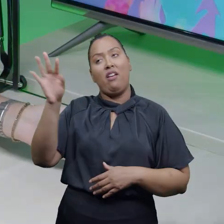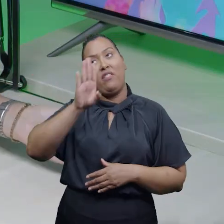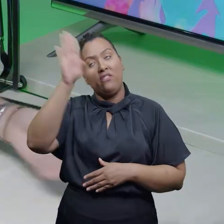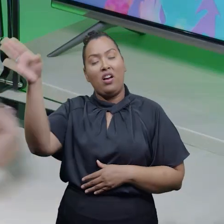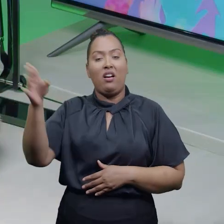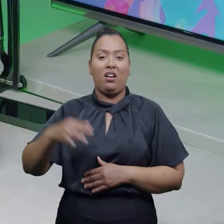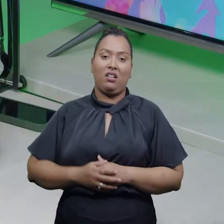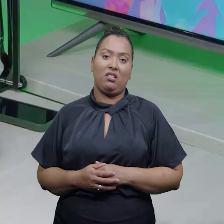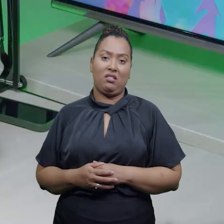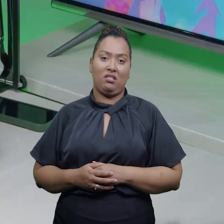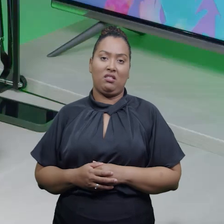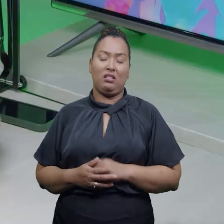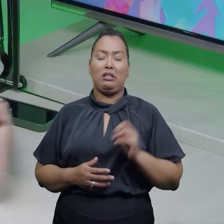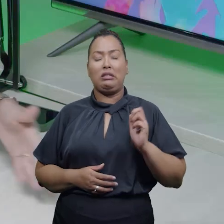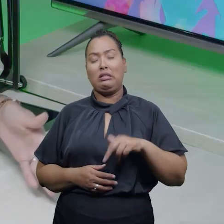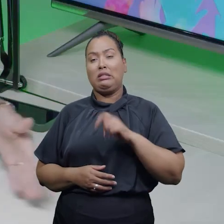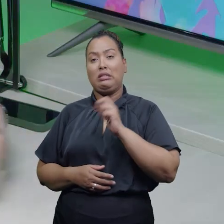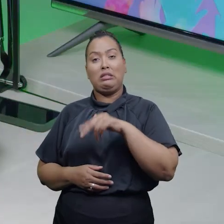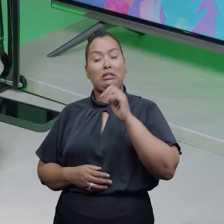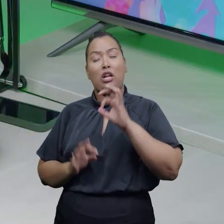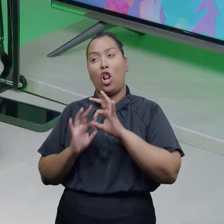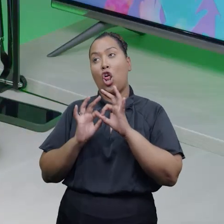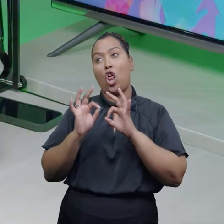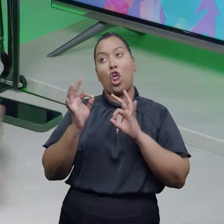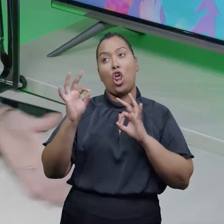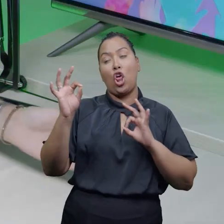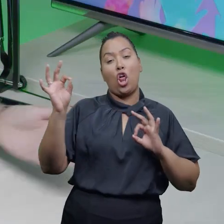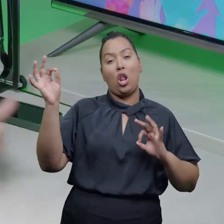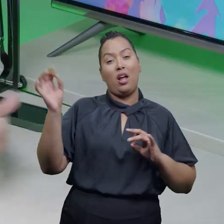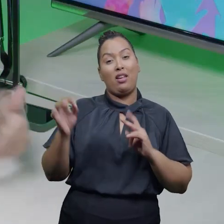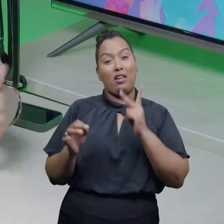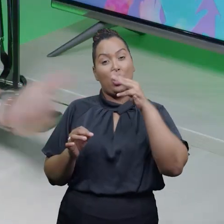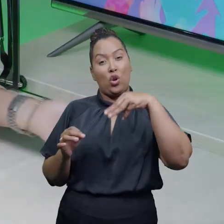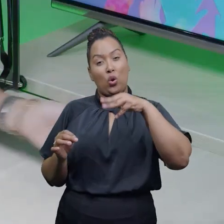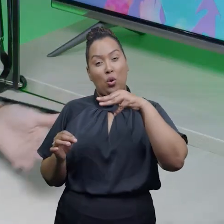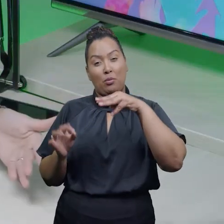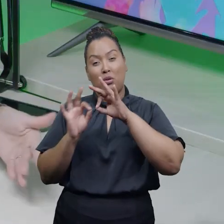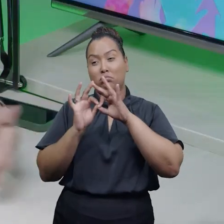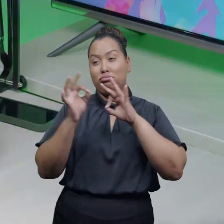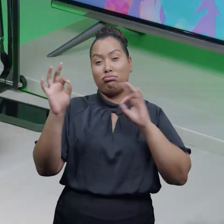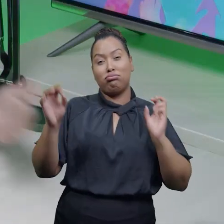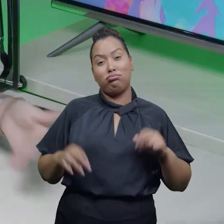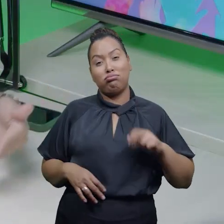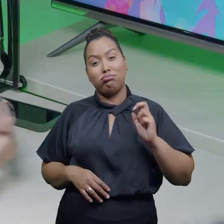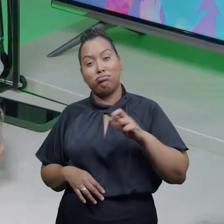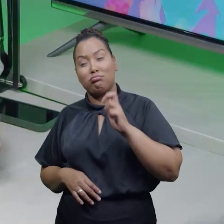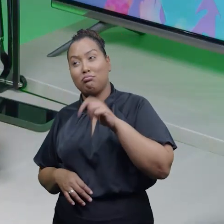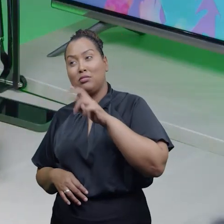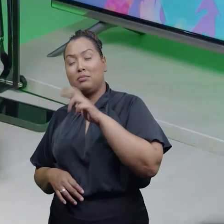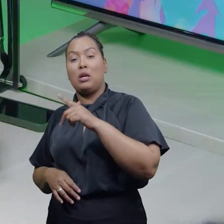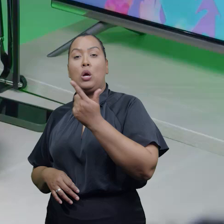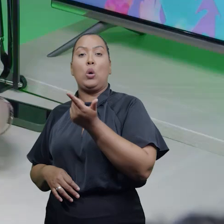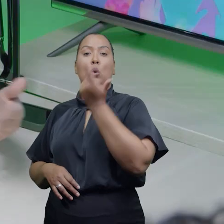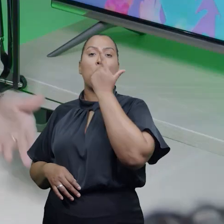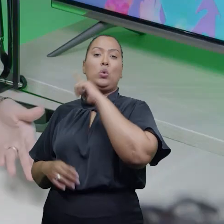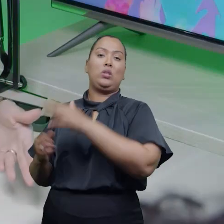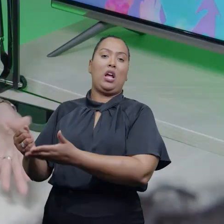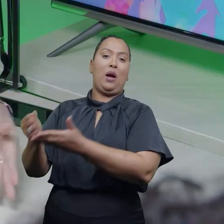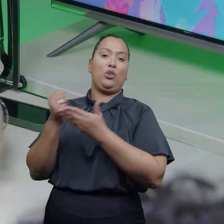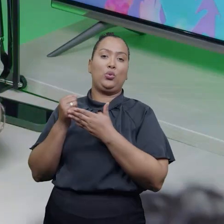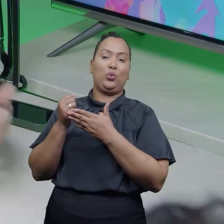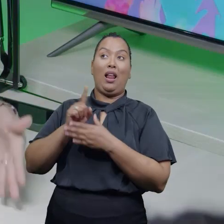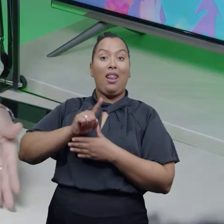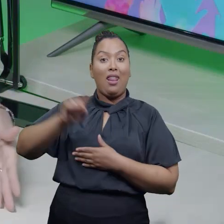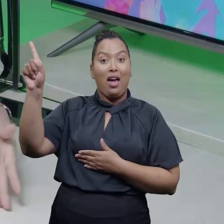Federal, né? Se deslocando muitas vezes a pé, todos esses quilômetros, para conseguir acessar